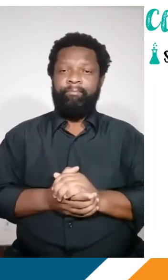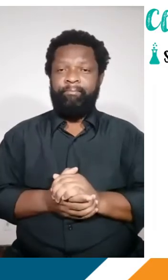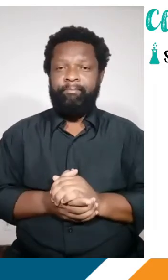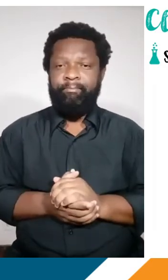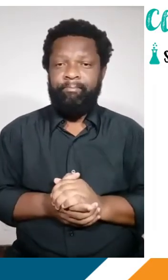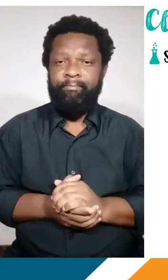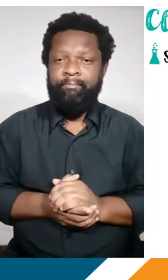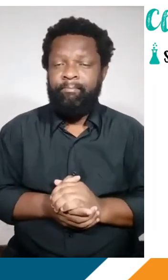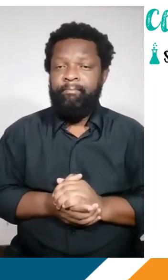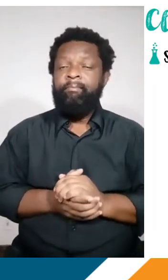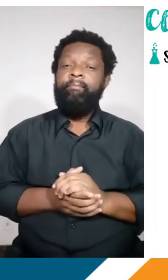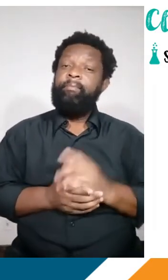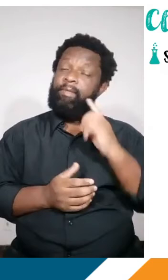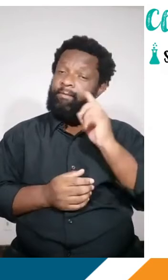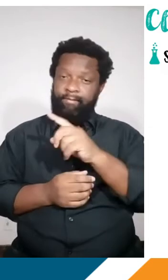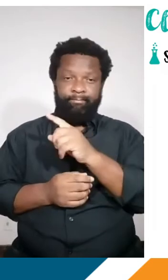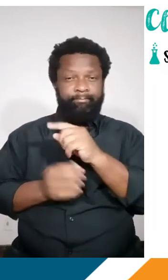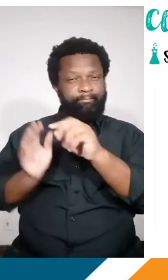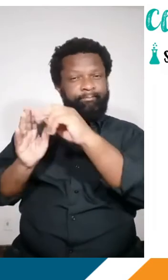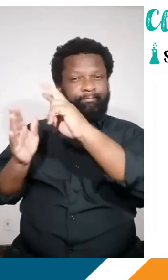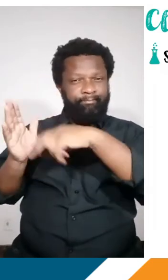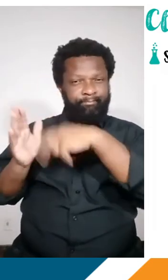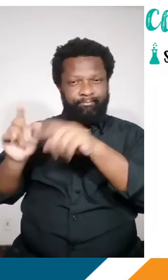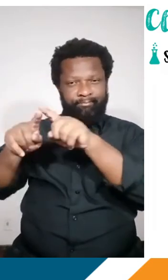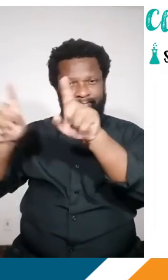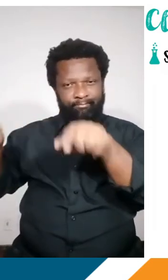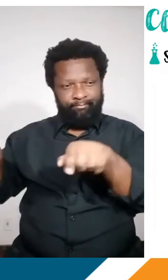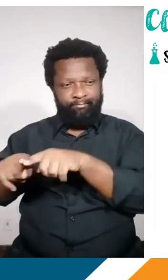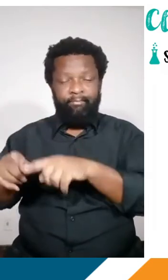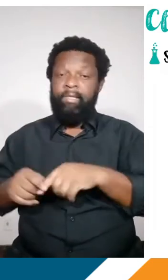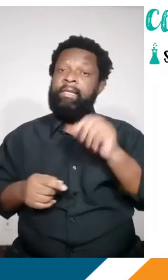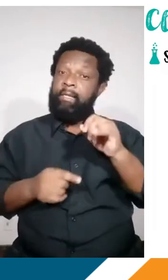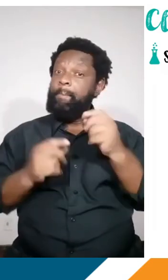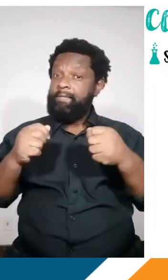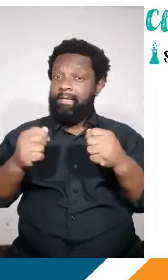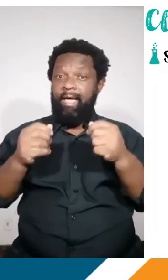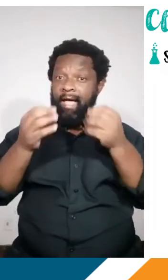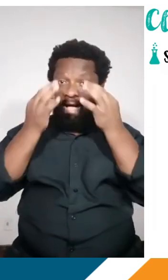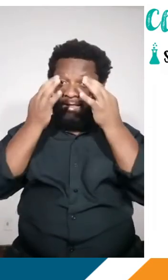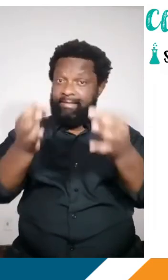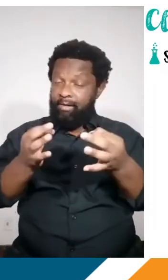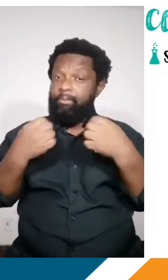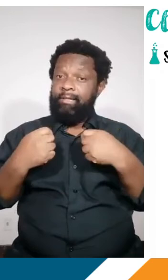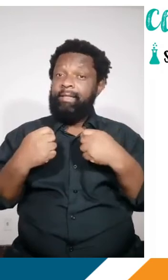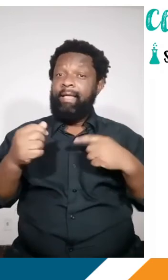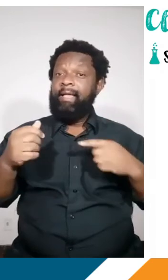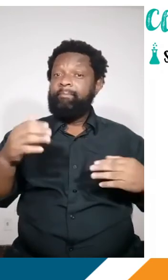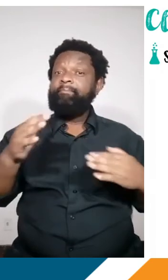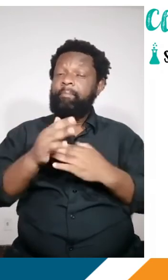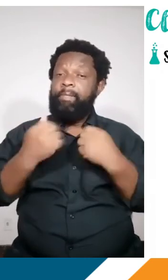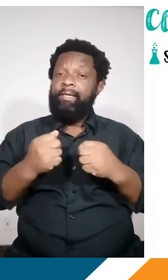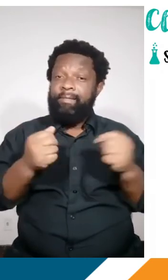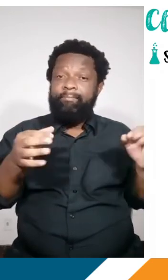ligação múltipla, pode ser uma ligação dupla ou tripla entre carbonos. Se atentem aí à restrição de que a